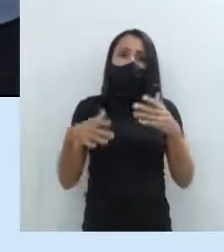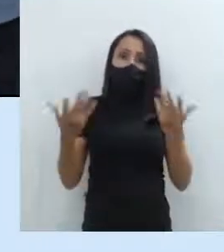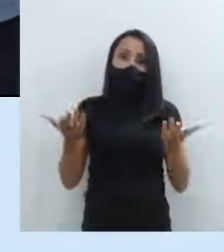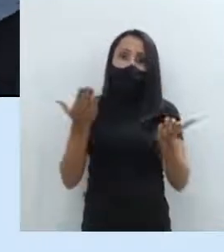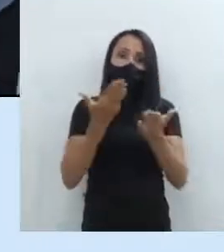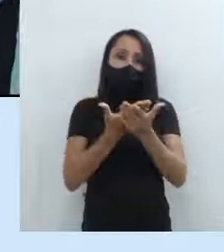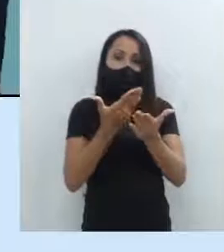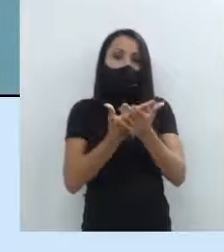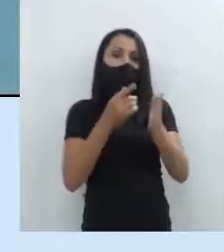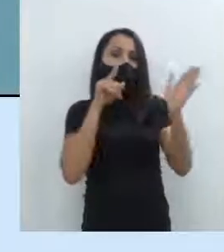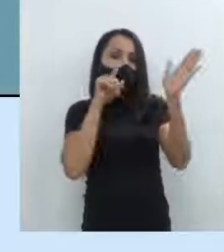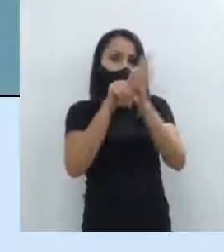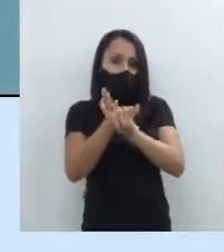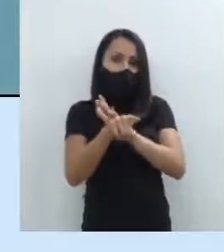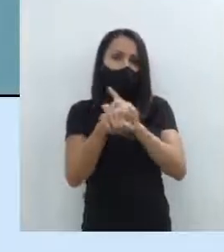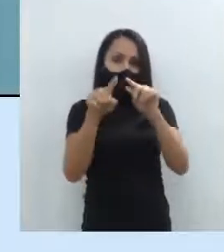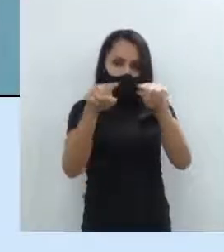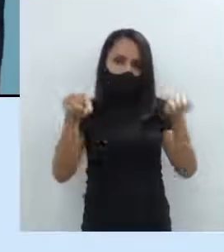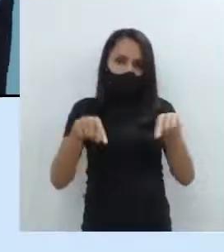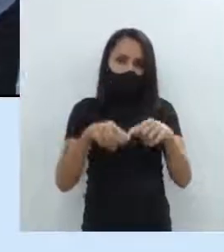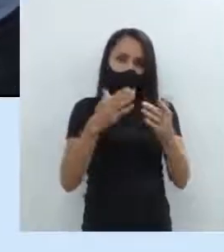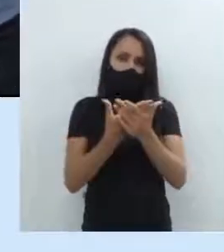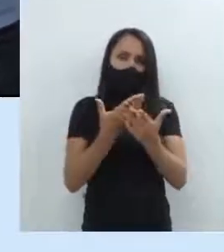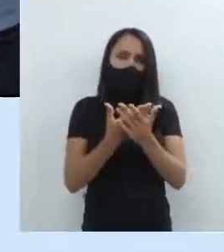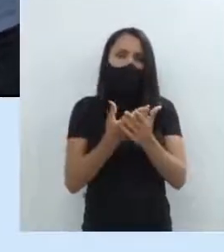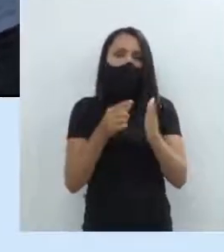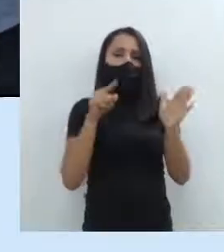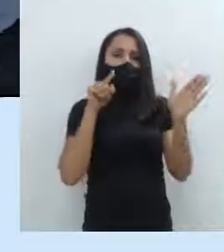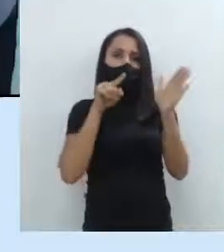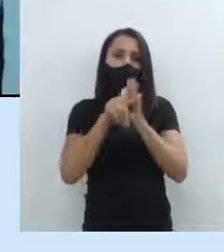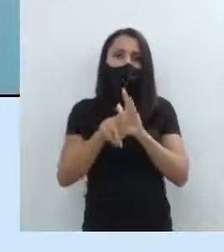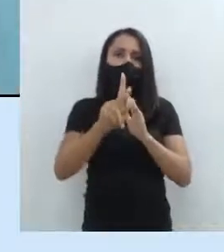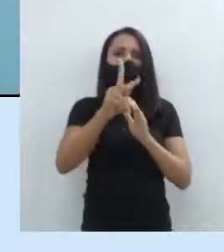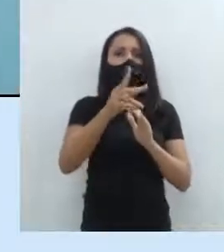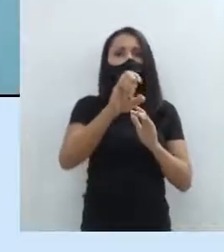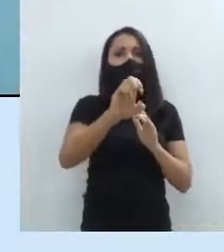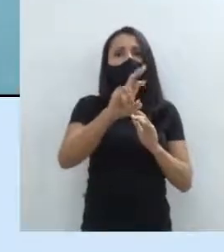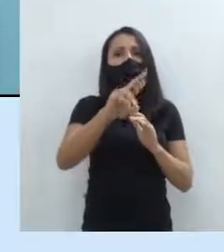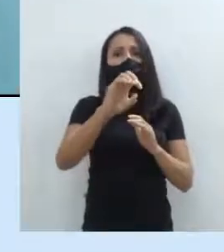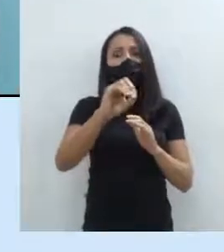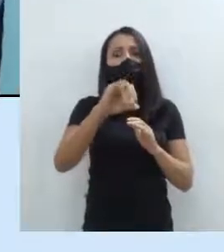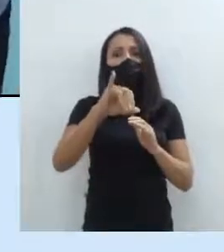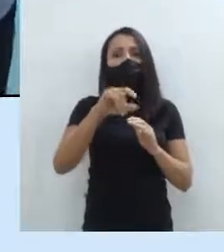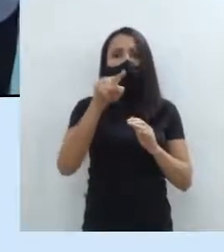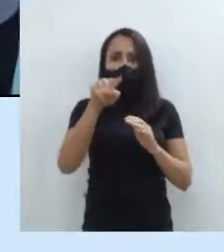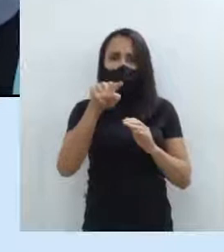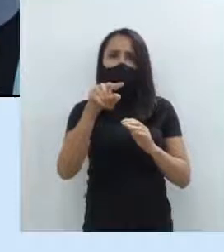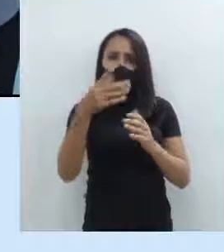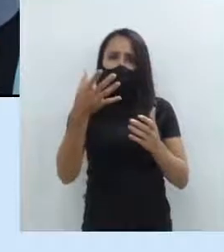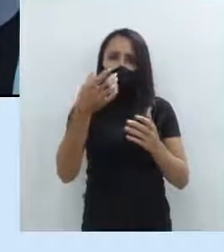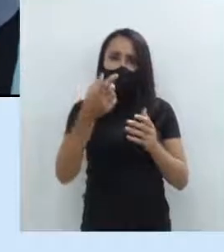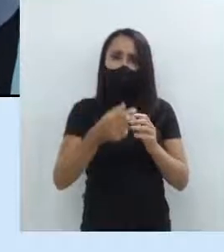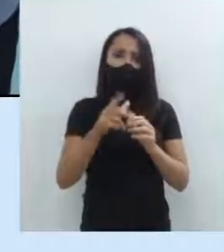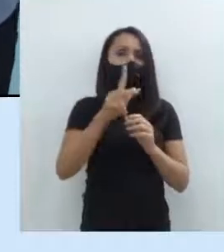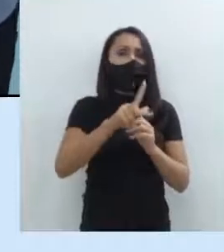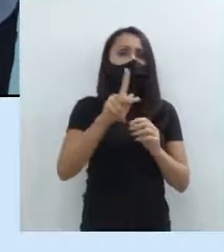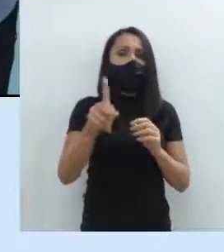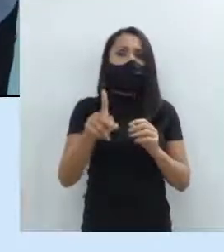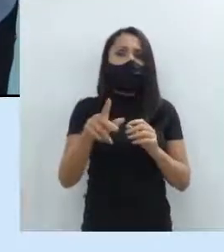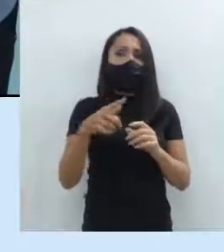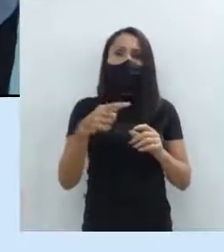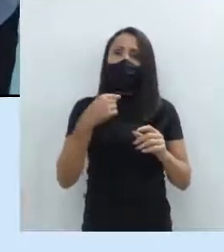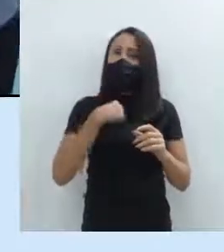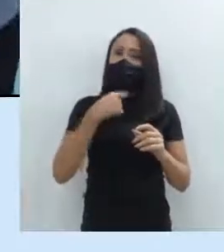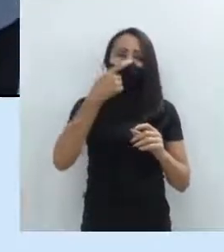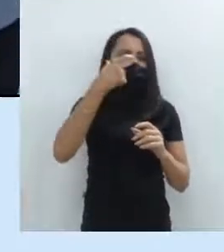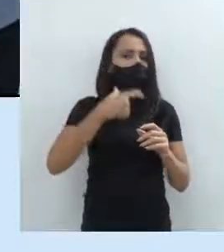essa pergunta aos estudantes. Você se considera um herói? E alguém disse o seguinte: professor, eu não sou